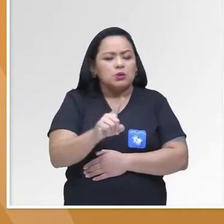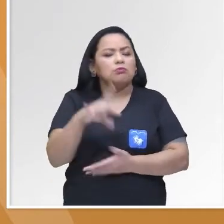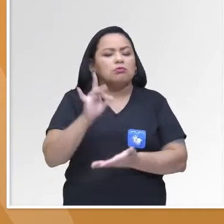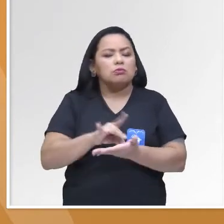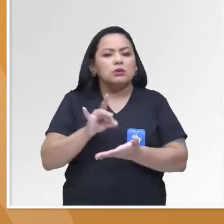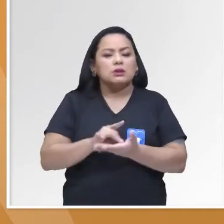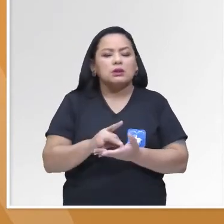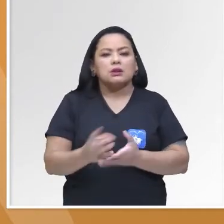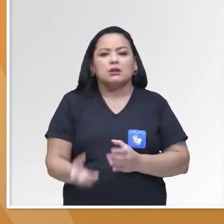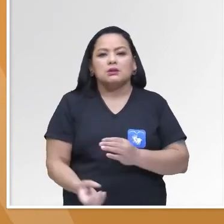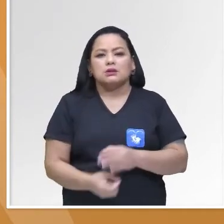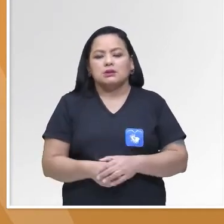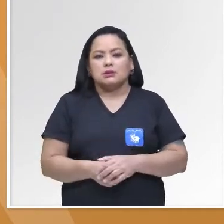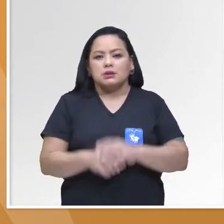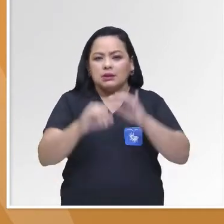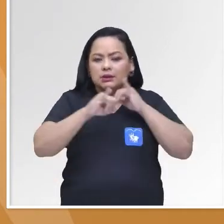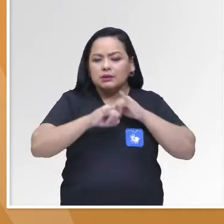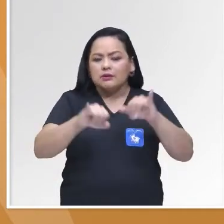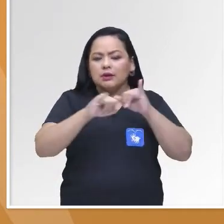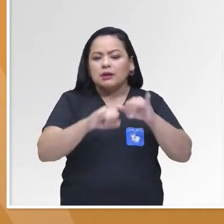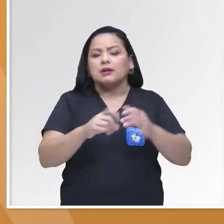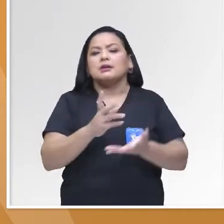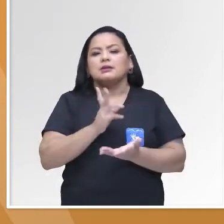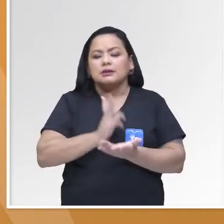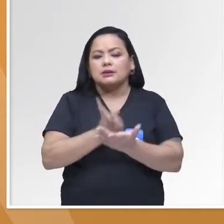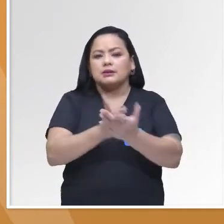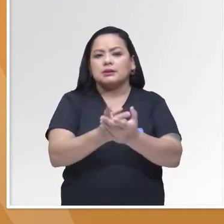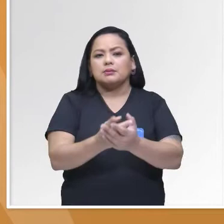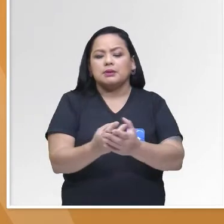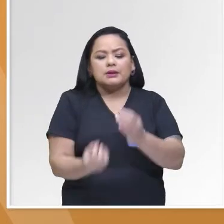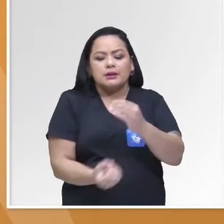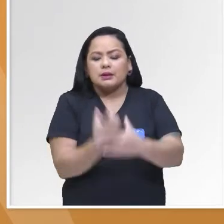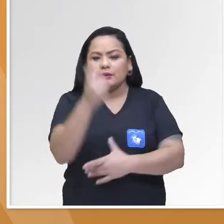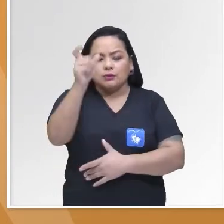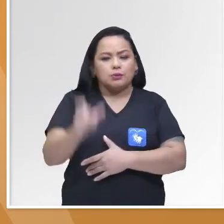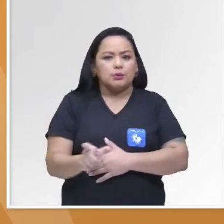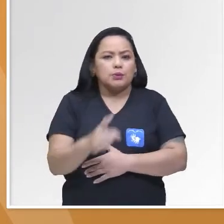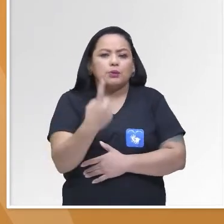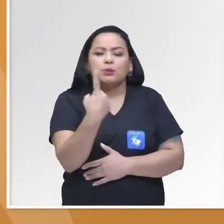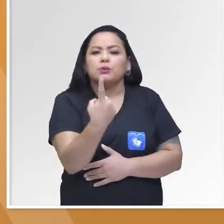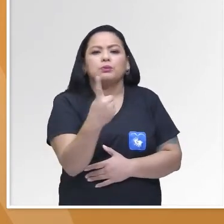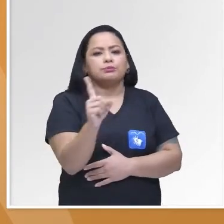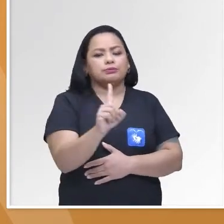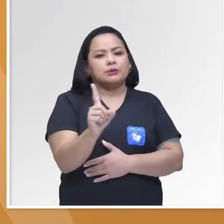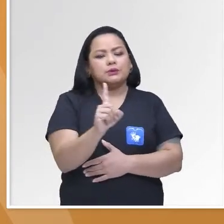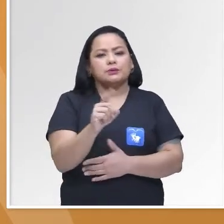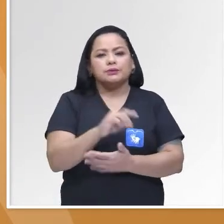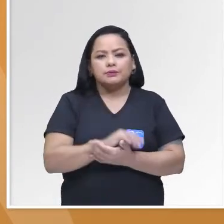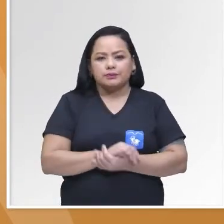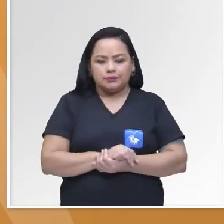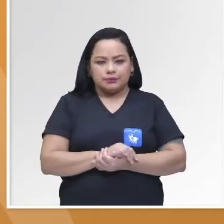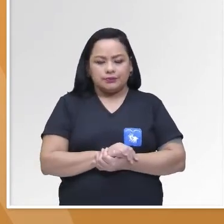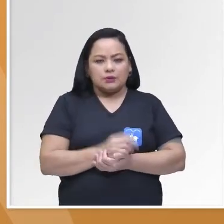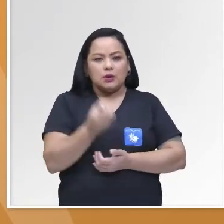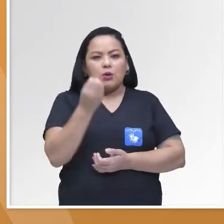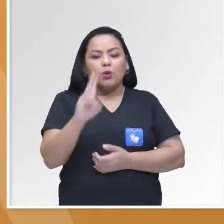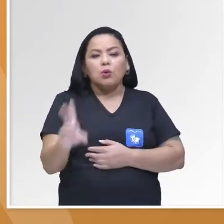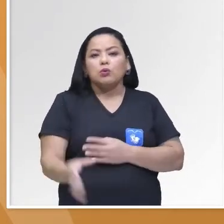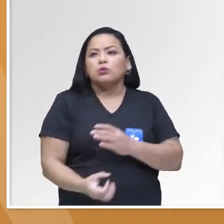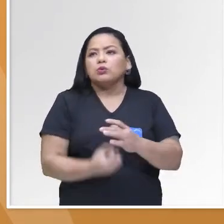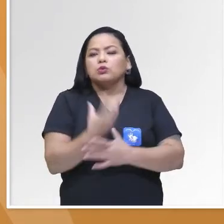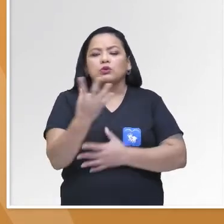nós insistimos em dizer que não é a criação de apenas uma pessoa ou que ele vai